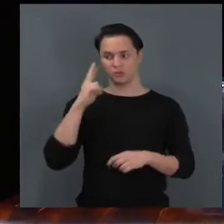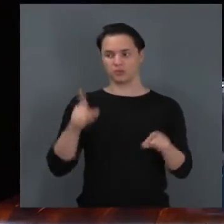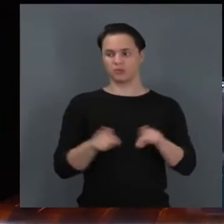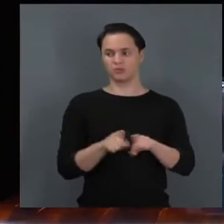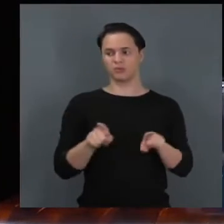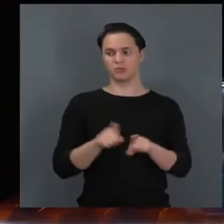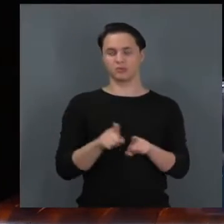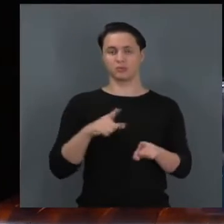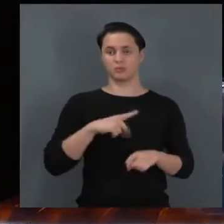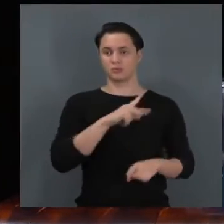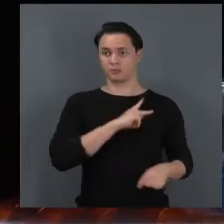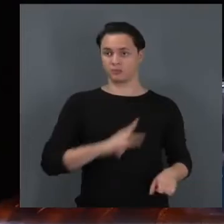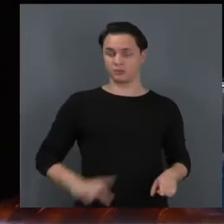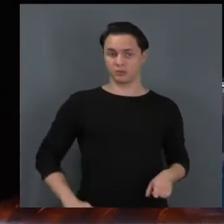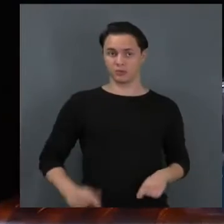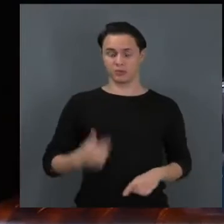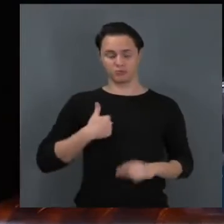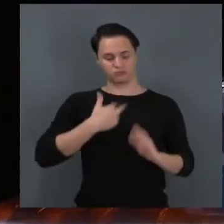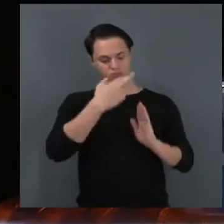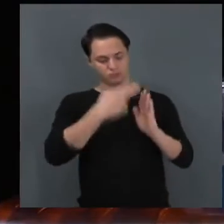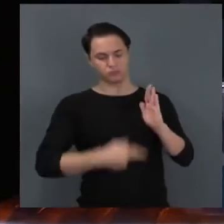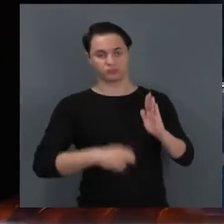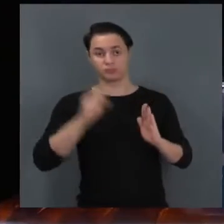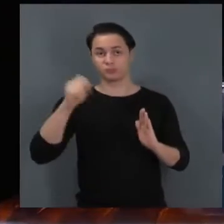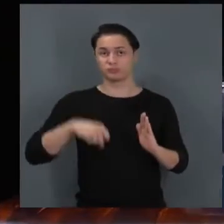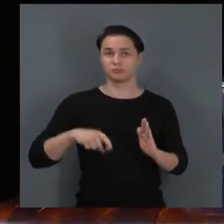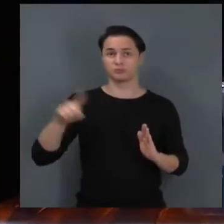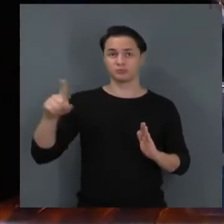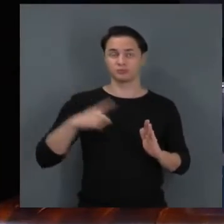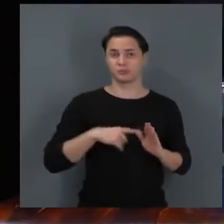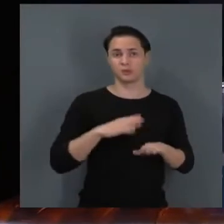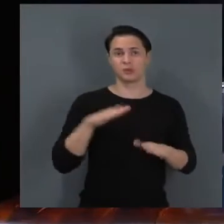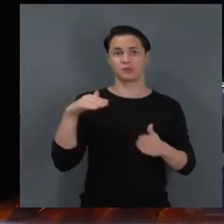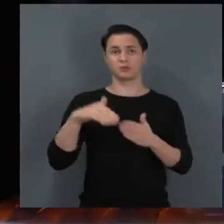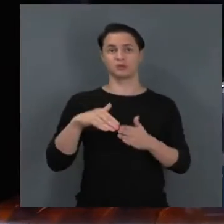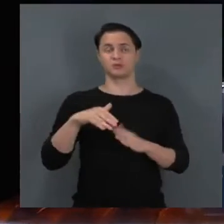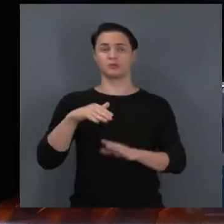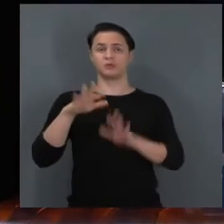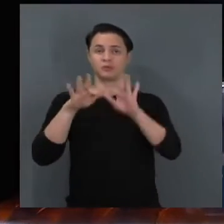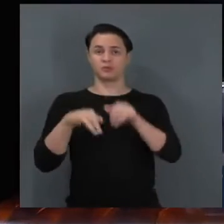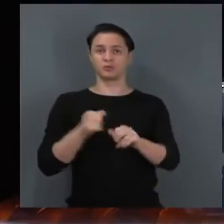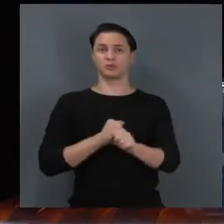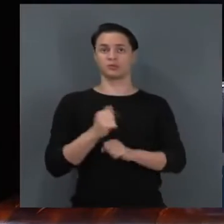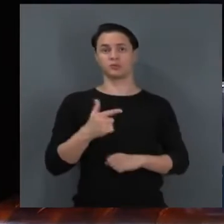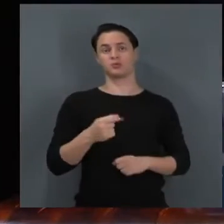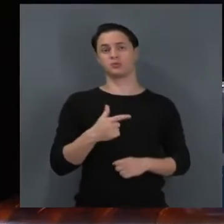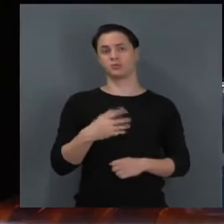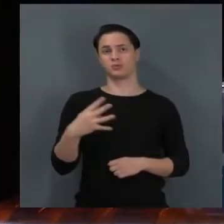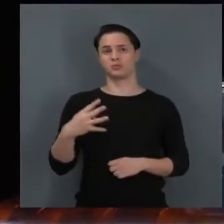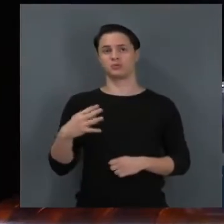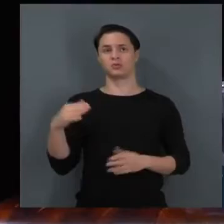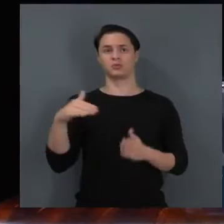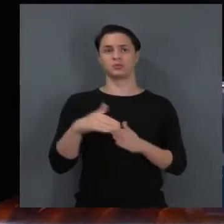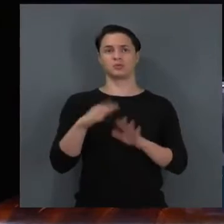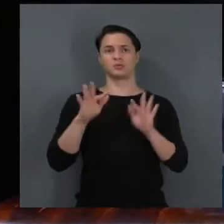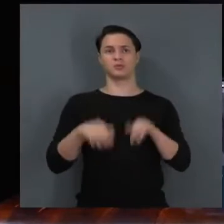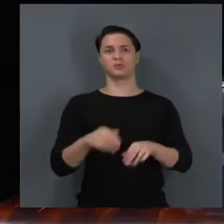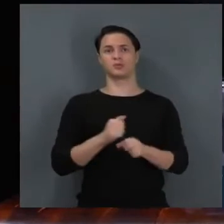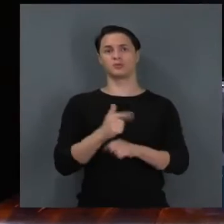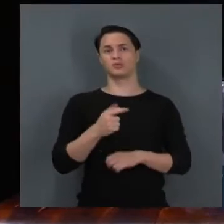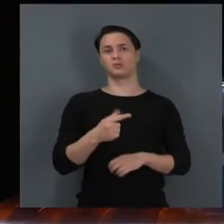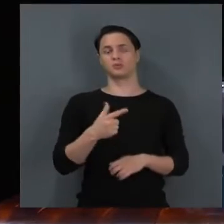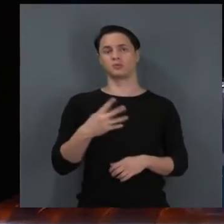presidente Rodrigo Pacheco, eu fui relator, ele está em vigência até o fim desse ano, até o fim de